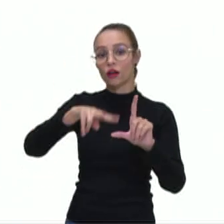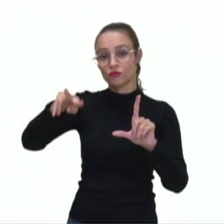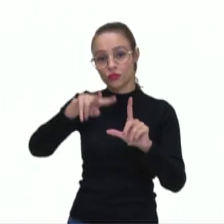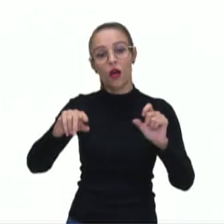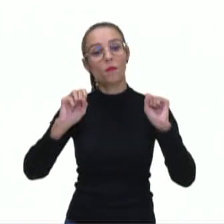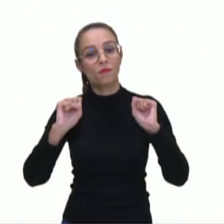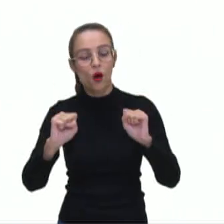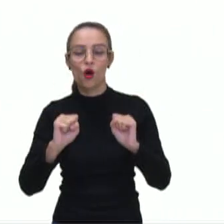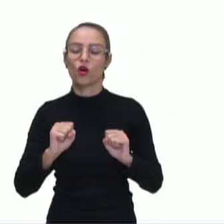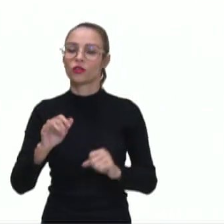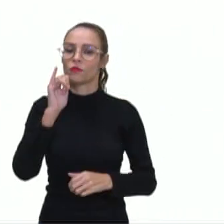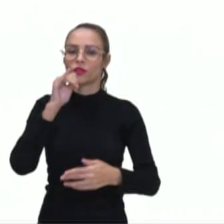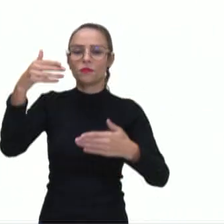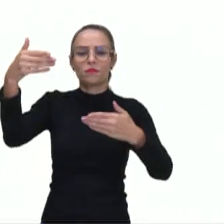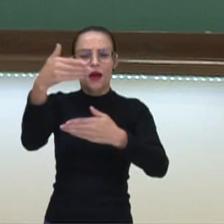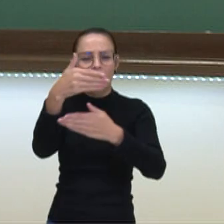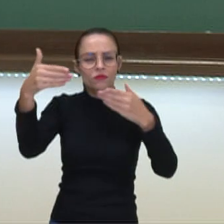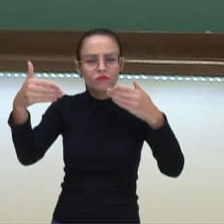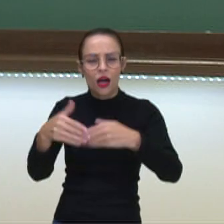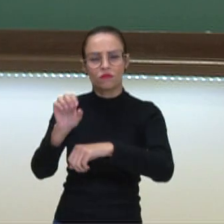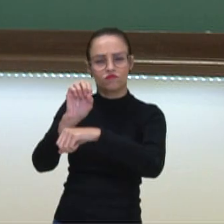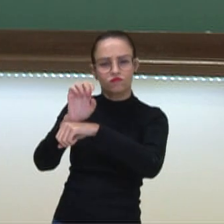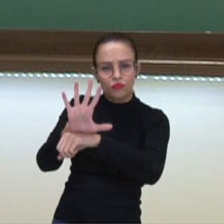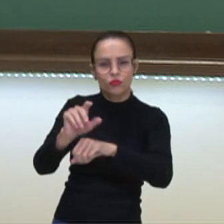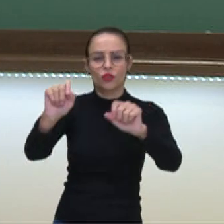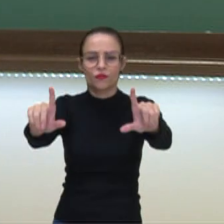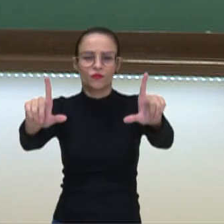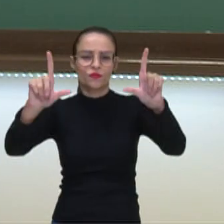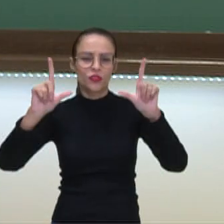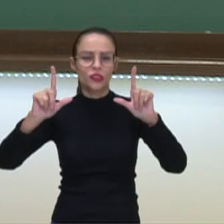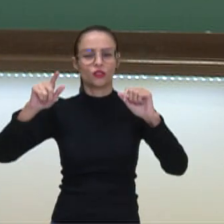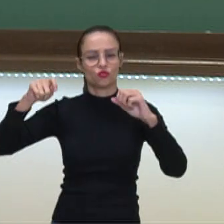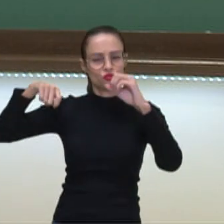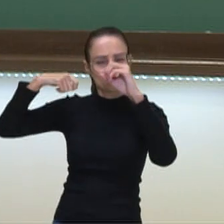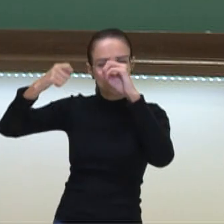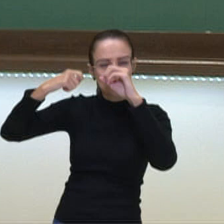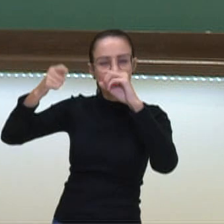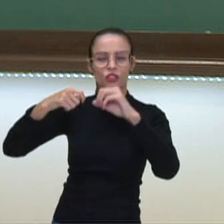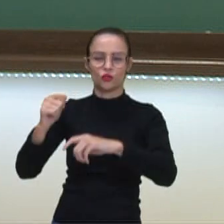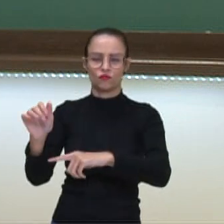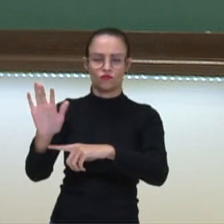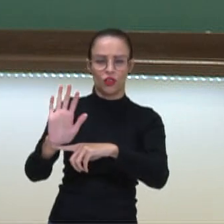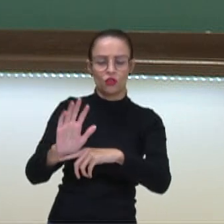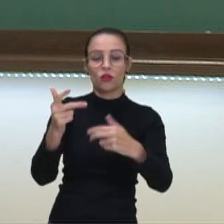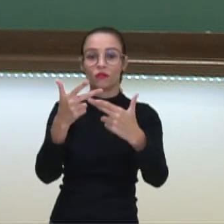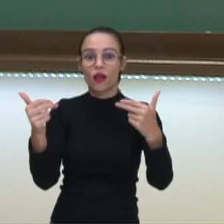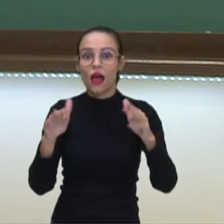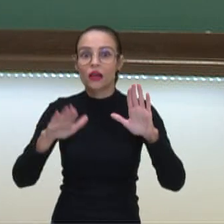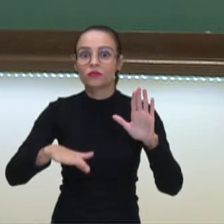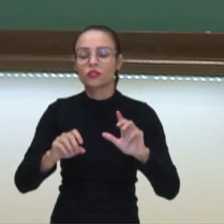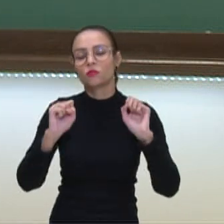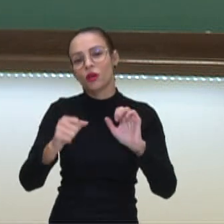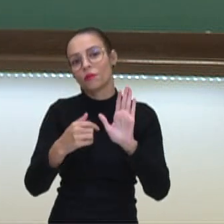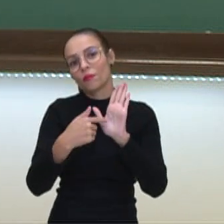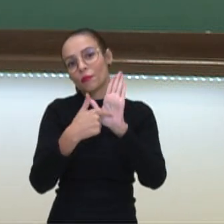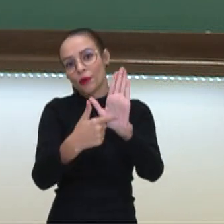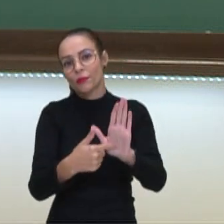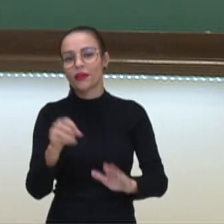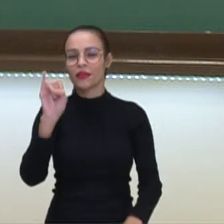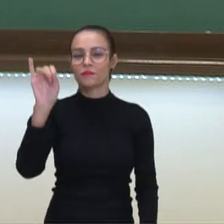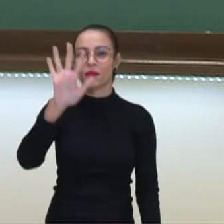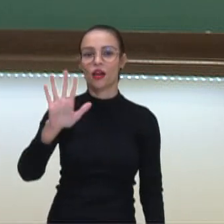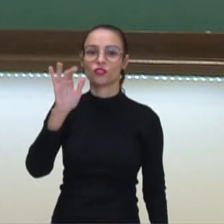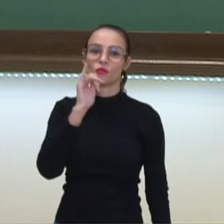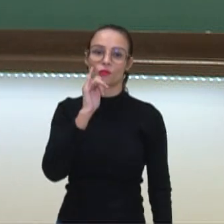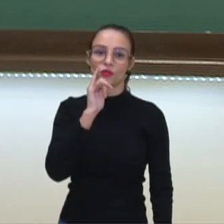gente. Projeções, imagens, vídeos, né? Às vezes a gente precisa de um mapa, né? A gente não pode somente trabalhar na figuração.